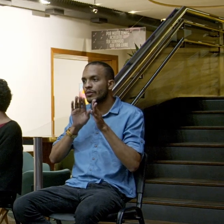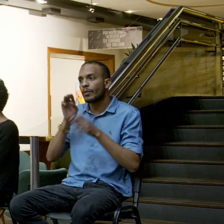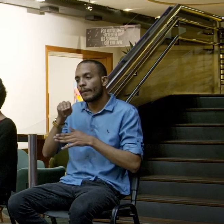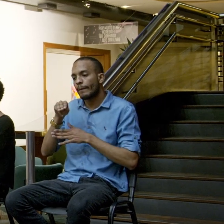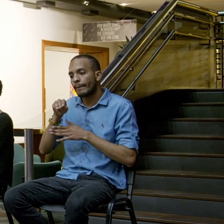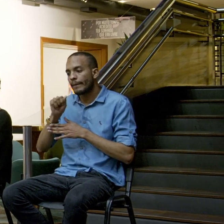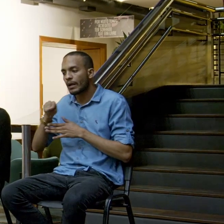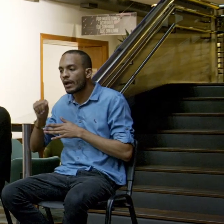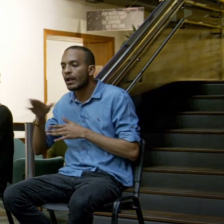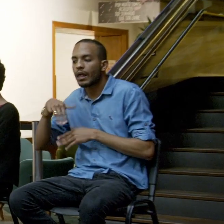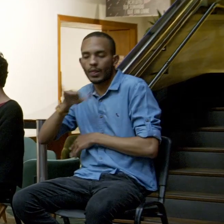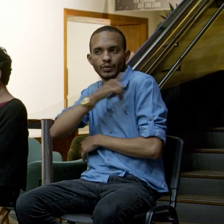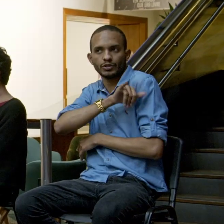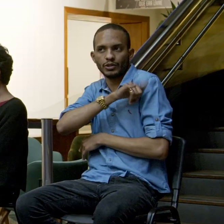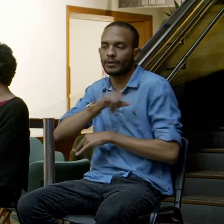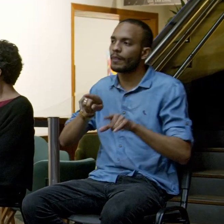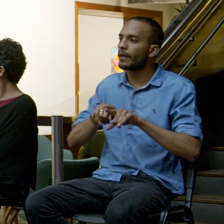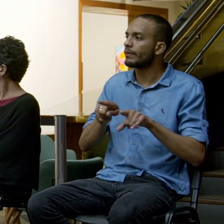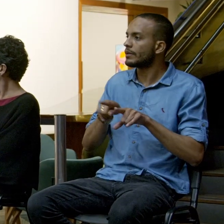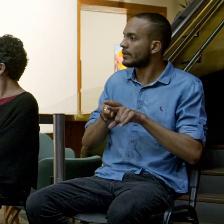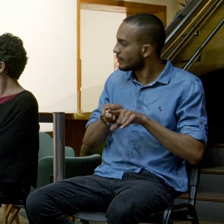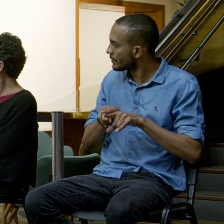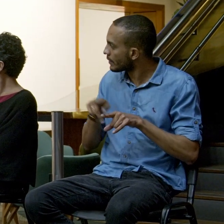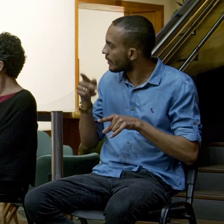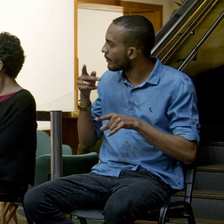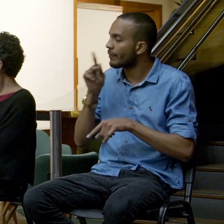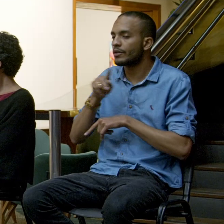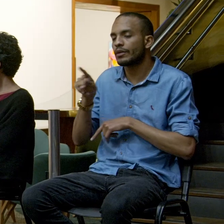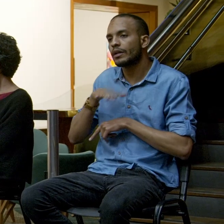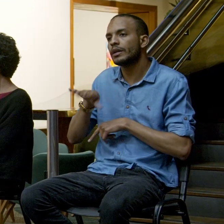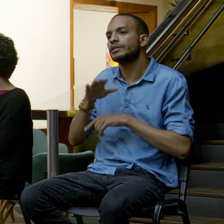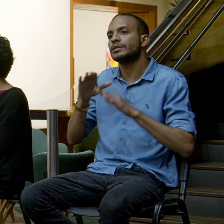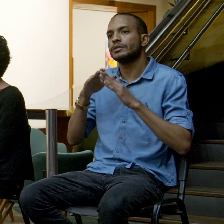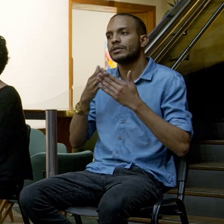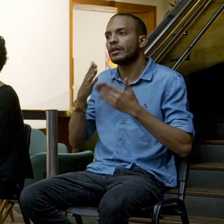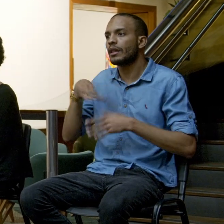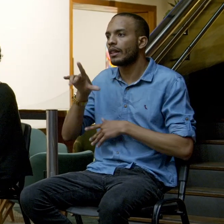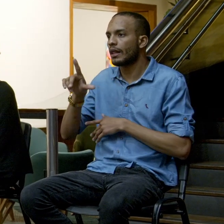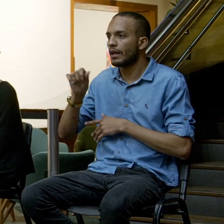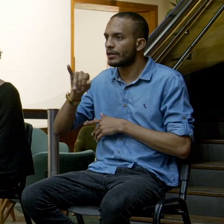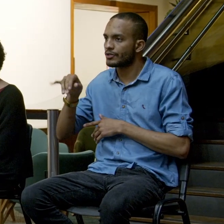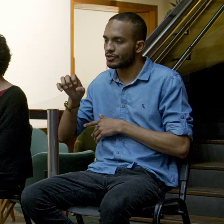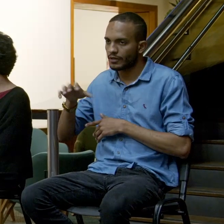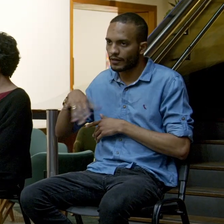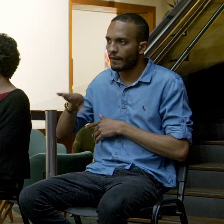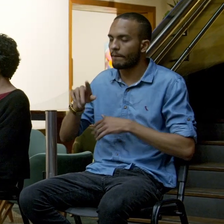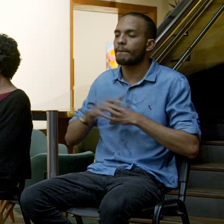e no Centro Cultural São Paulo, professora da Escola de Artes Visuais do Parque Lage e da Universidade Cândido